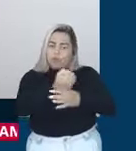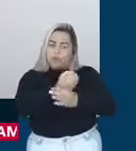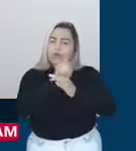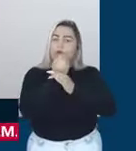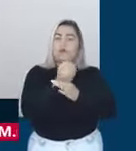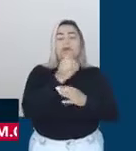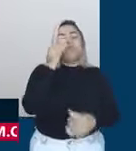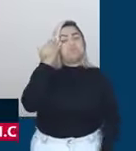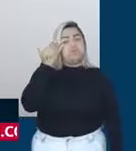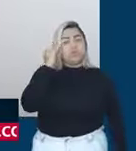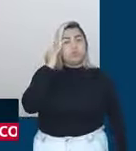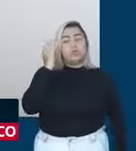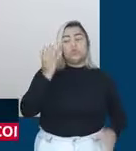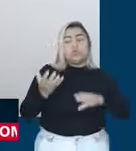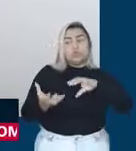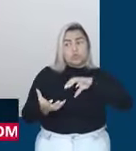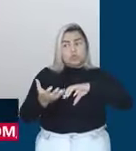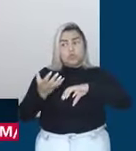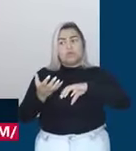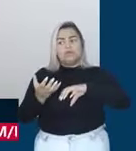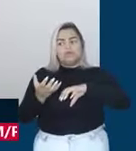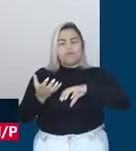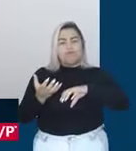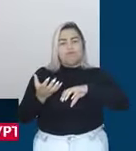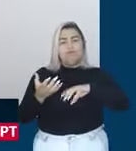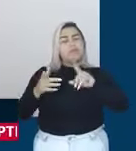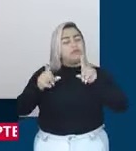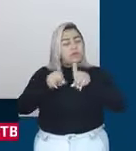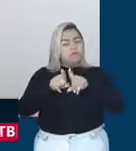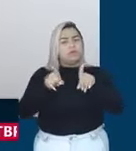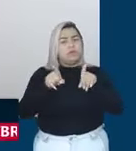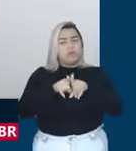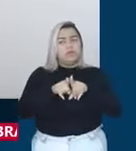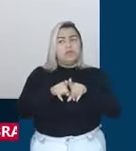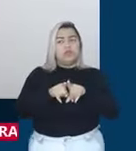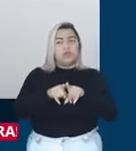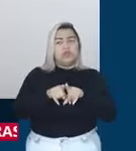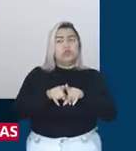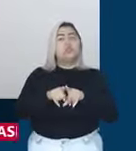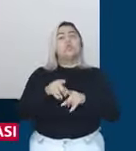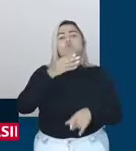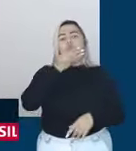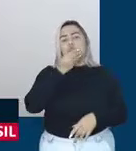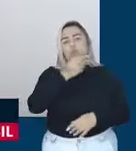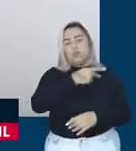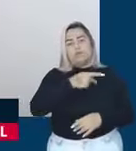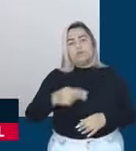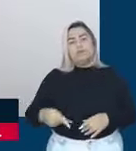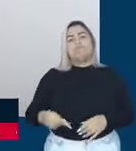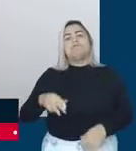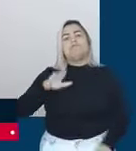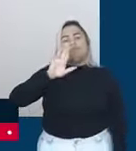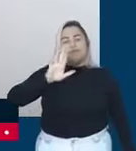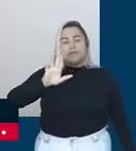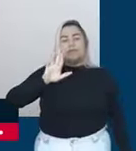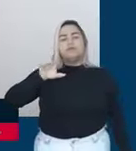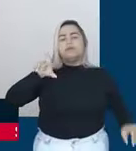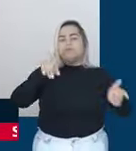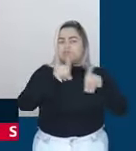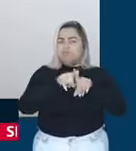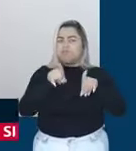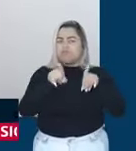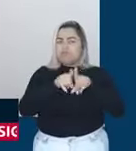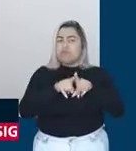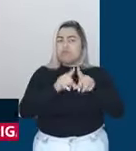eu, do Congresso e, naturalmente, a iniciativa do presidente Lula, que, segundo